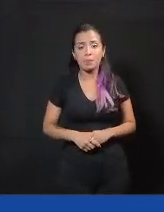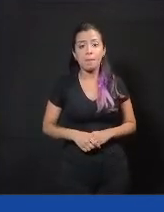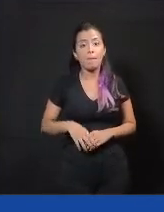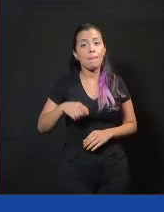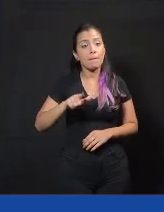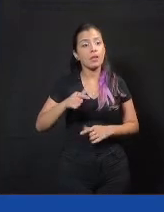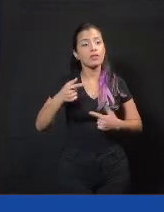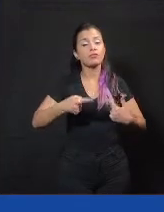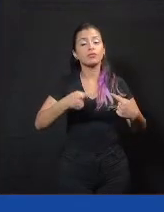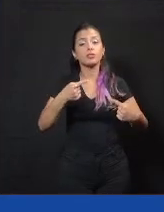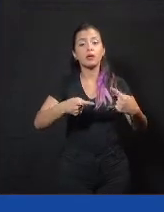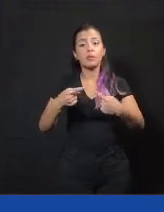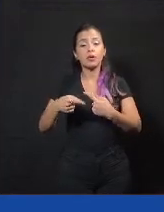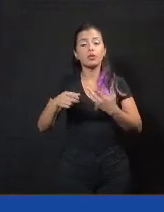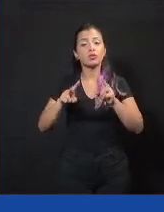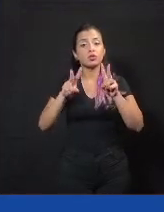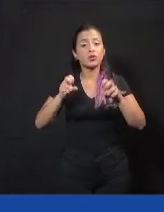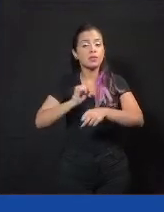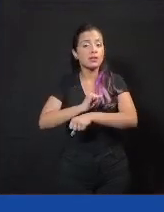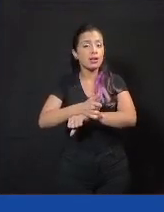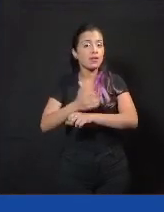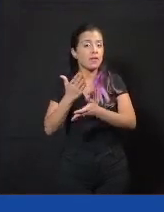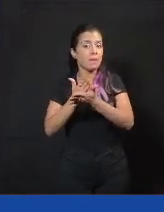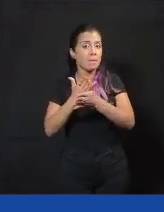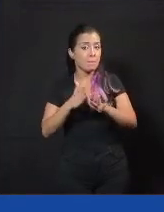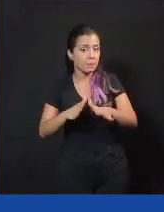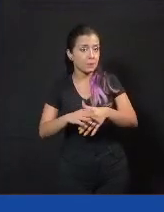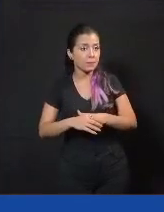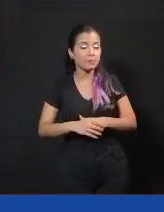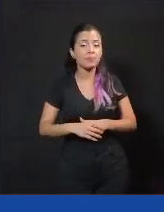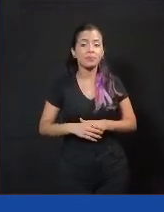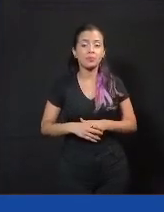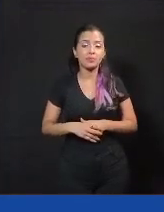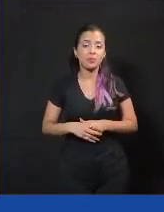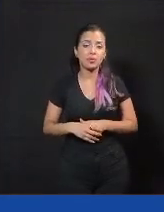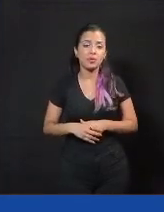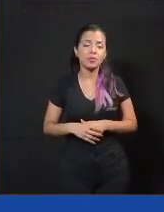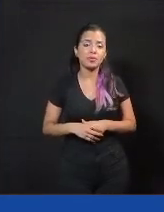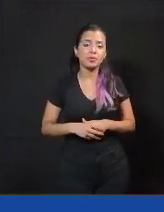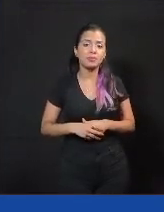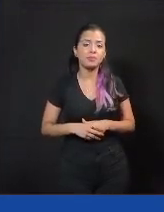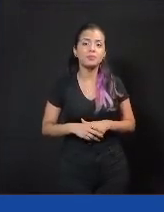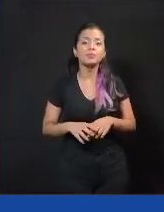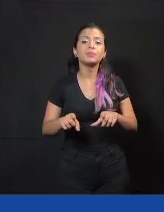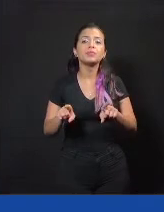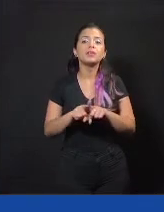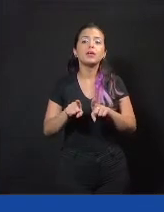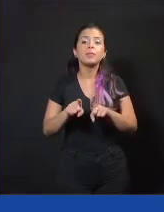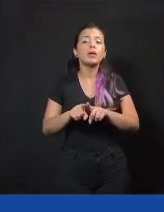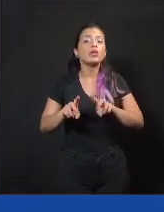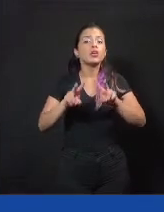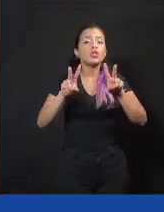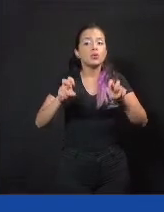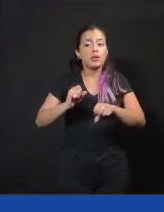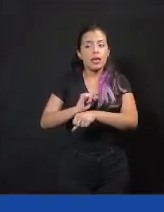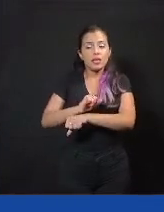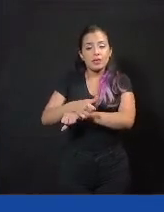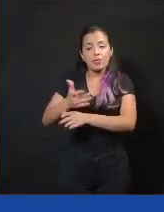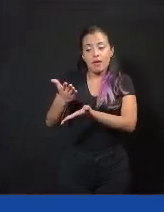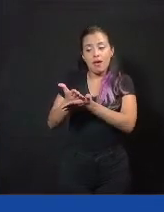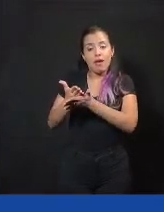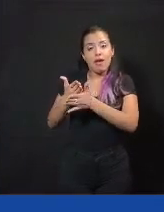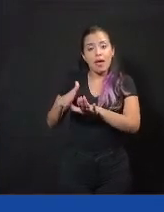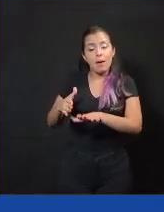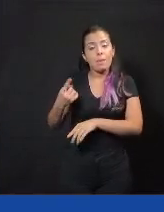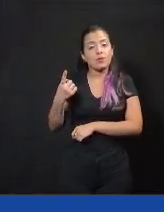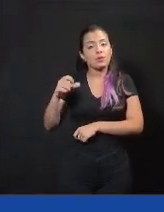escravidão. Da mesma maneira, em Cuba, né, em que a escravidão acaba também na década de 1970, de uma maneira